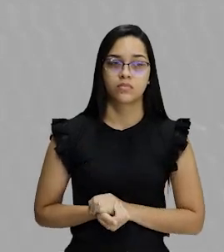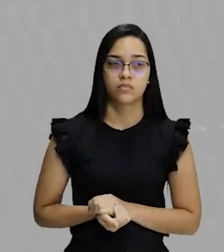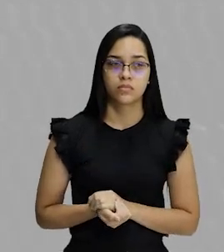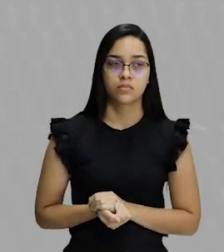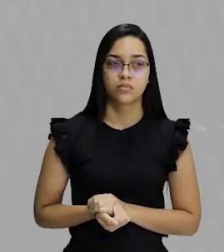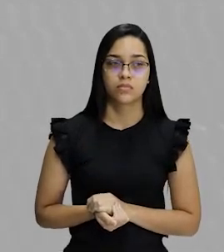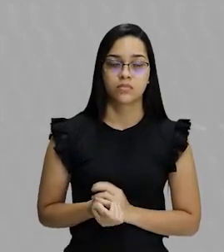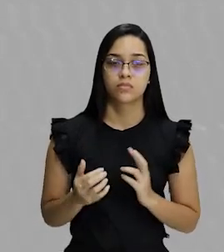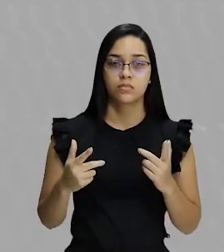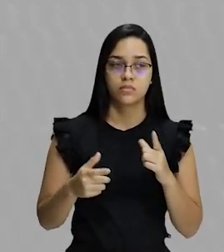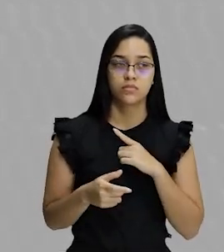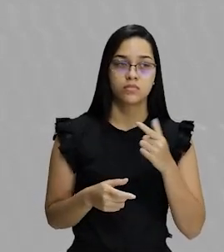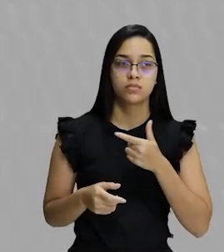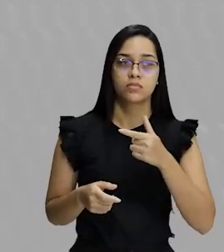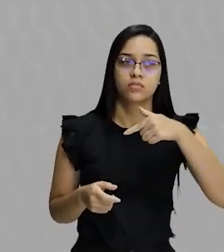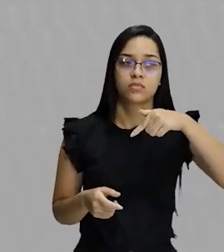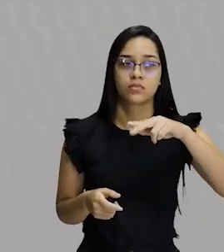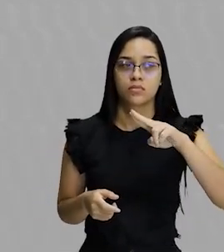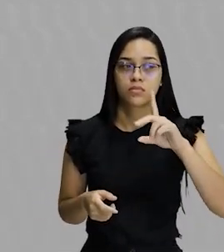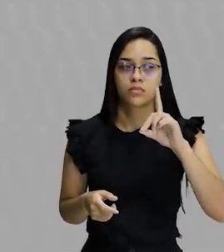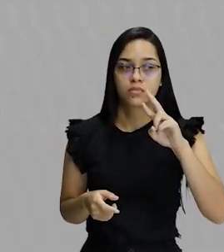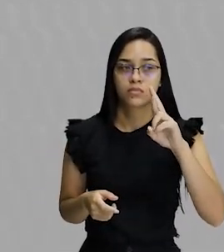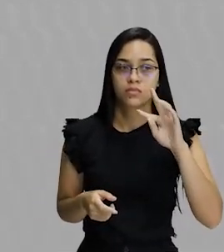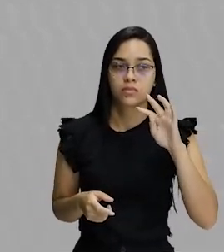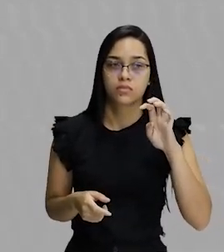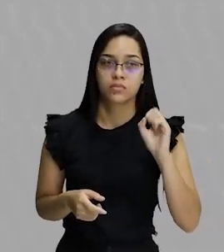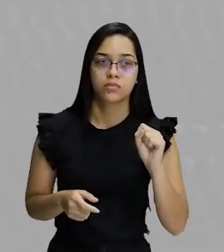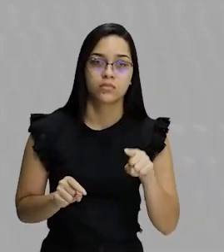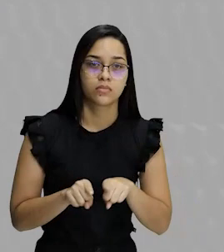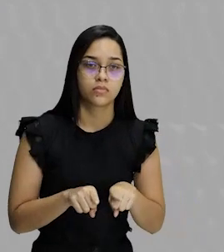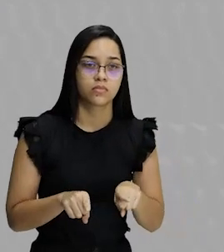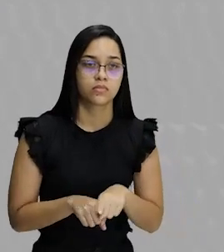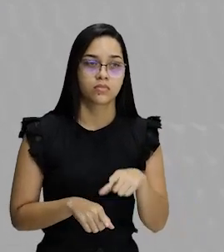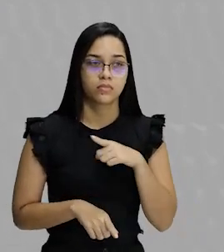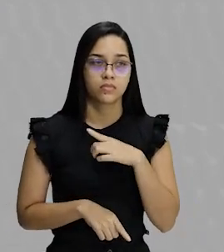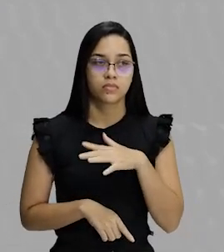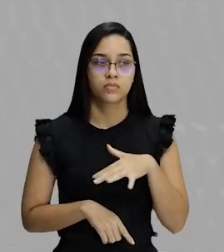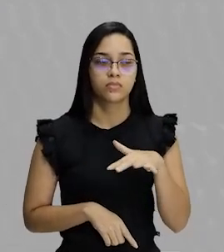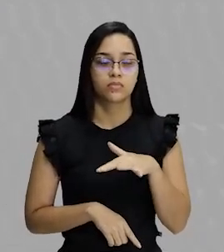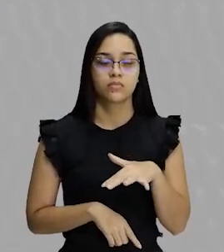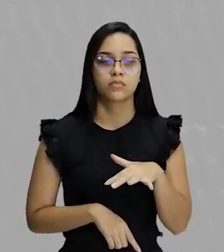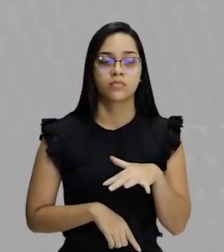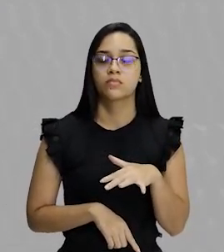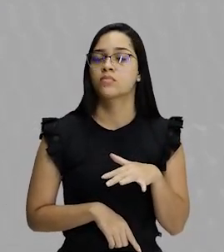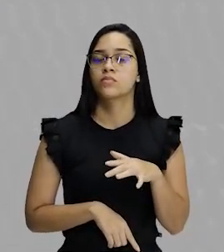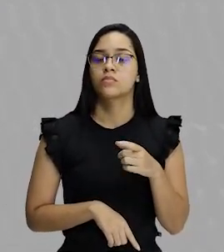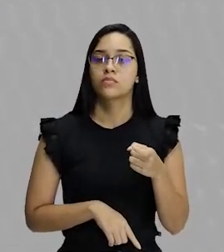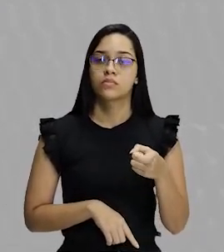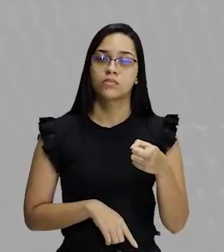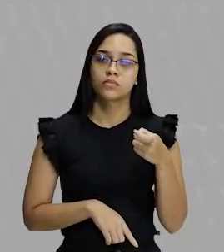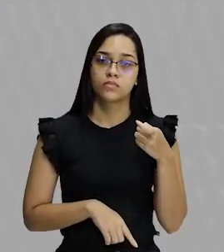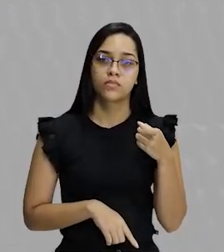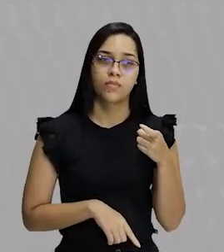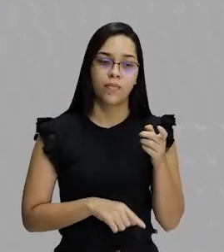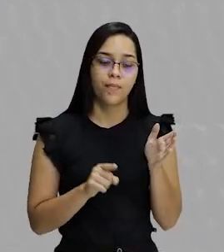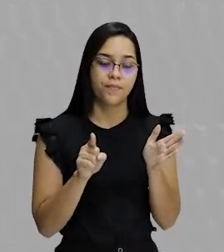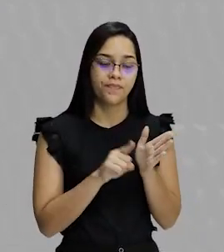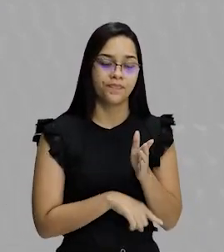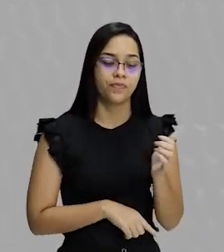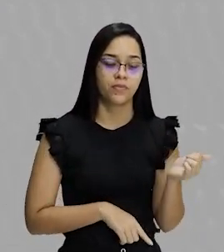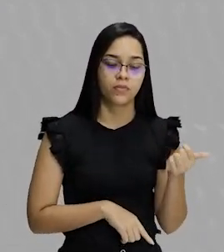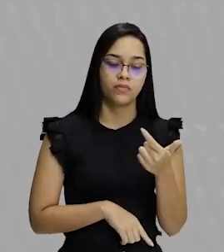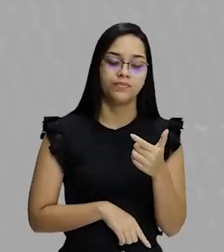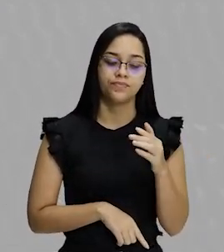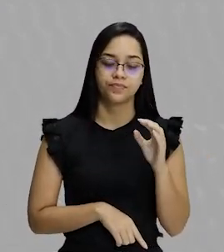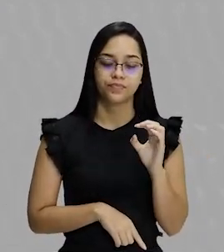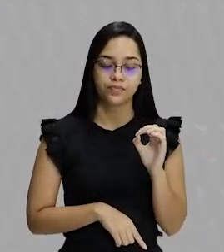que pertence ao segundo quadrante? Nesse segundo quadrante, que é esse espaço aqui, o x é menor do que zero,